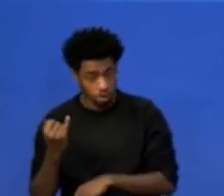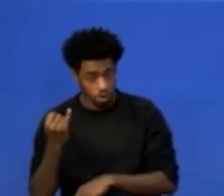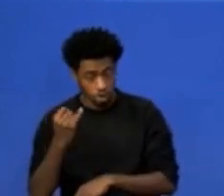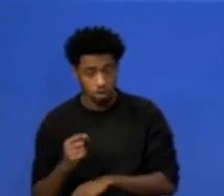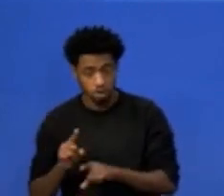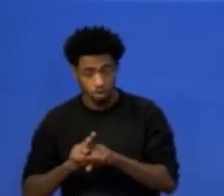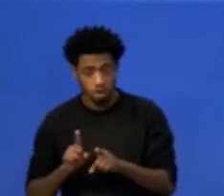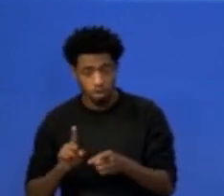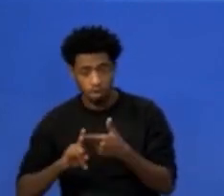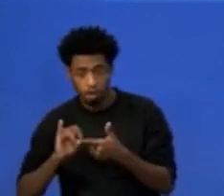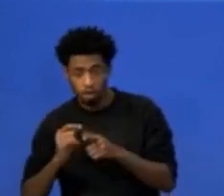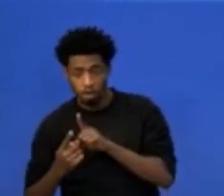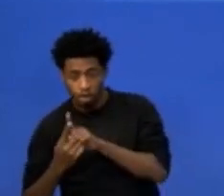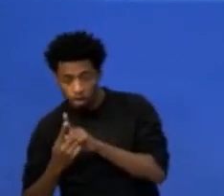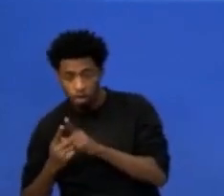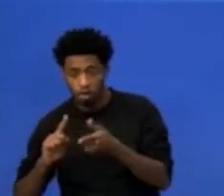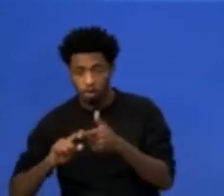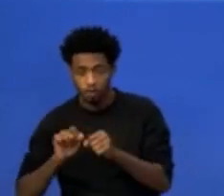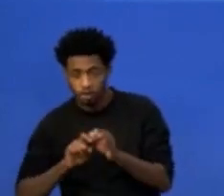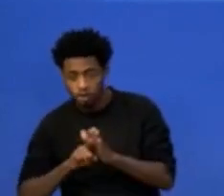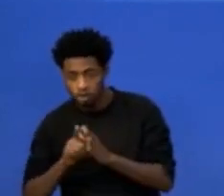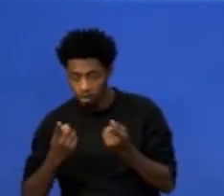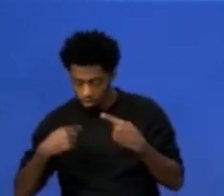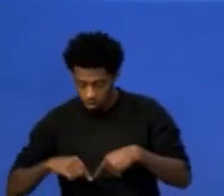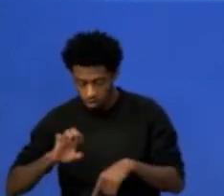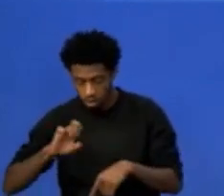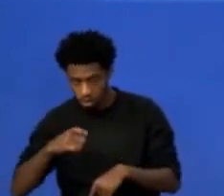de consultas e exames.